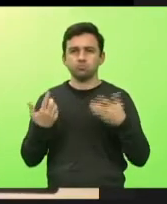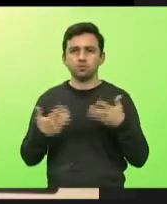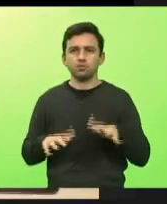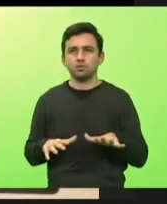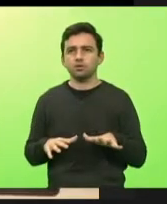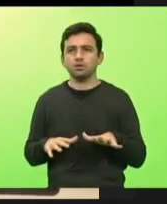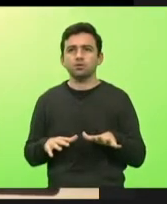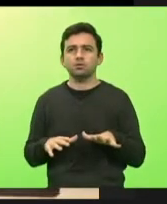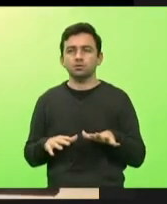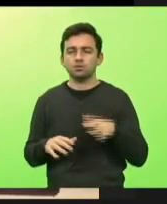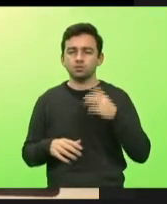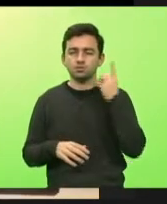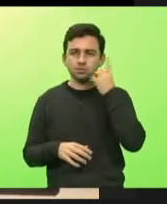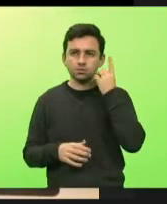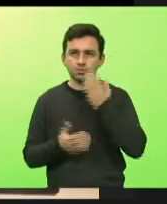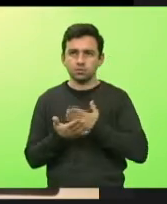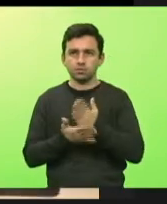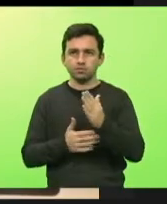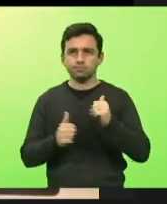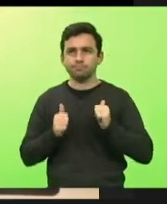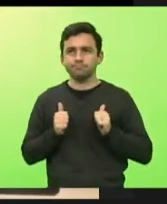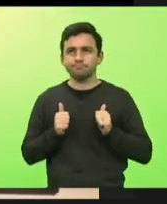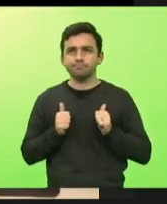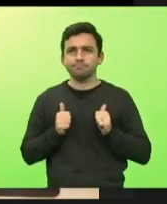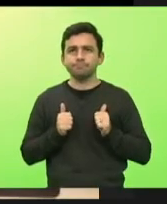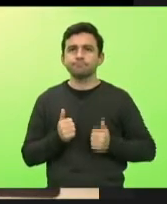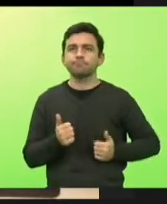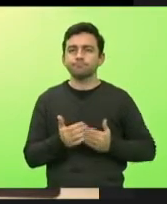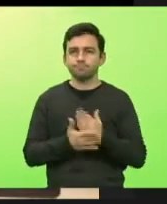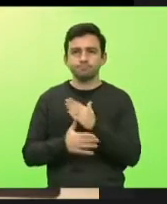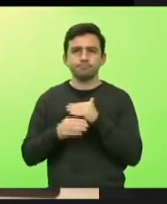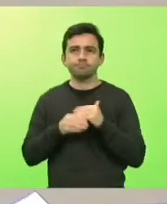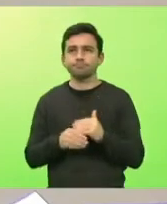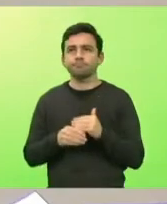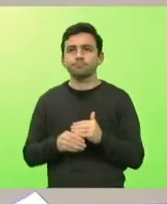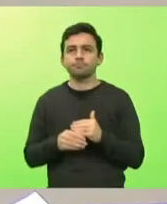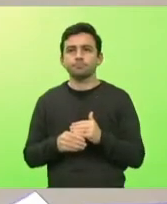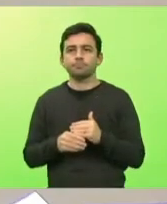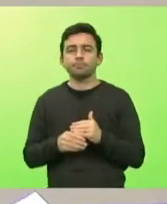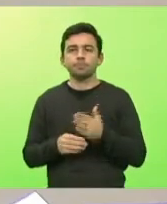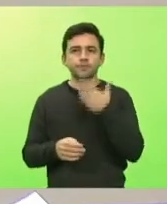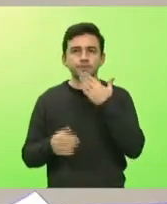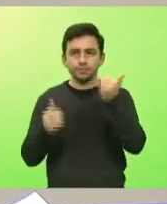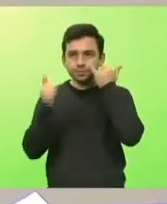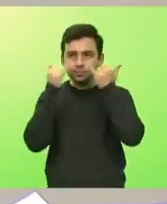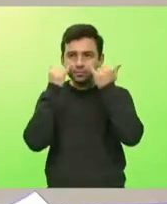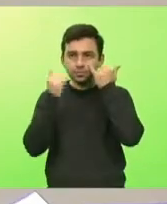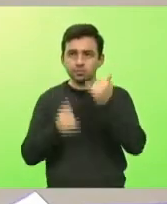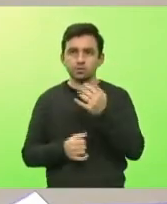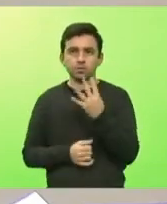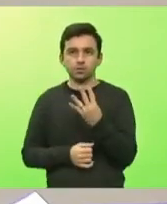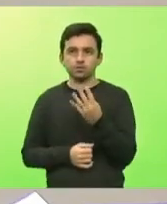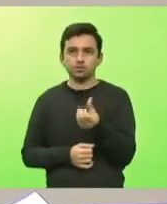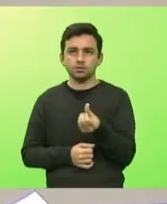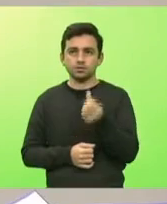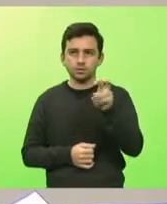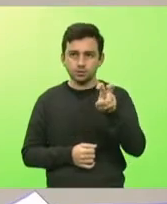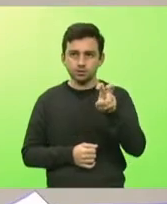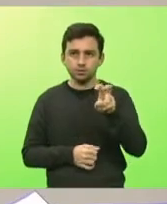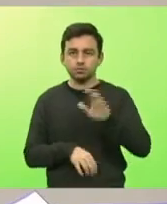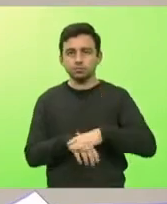votação. Deputados que aprovam, permaneçam como se encontra. Aprovado por unanimidade. Pedido de informação 465, autor deputado João